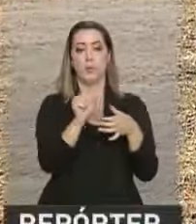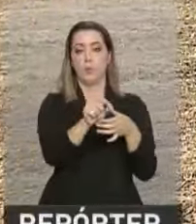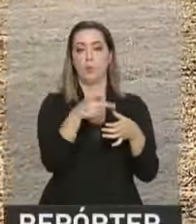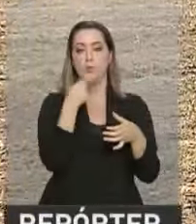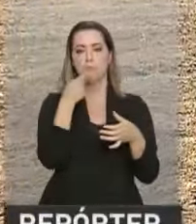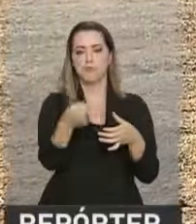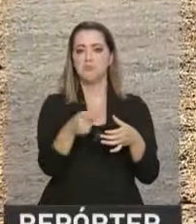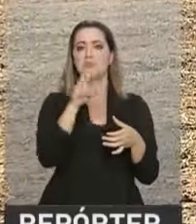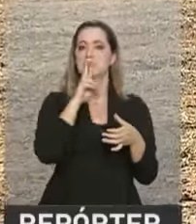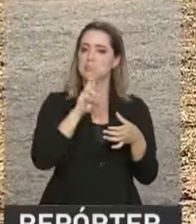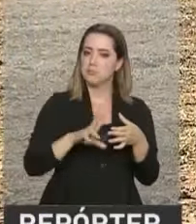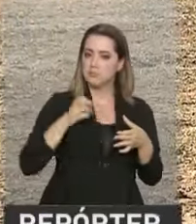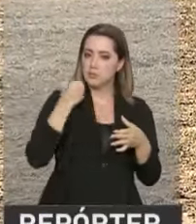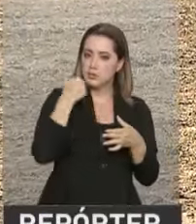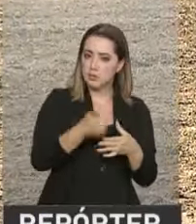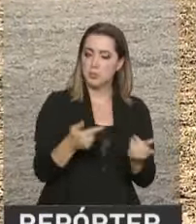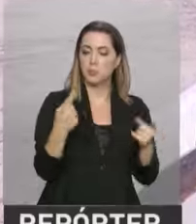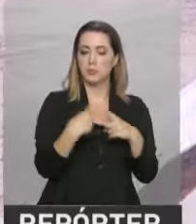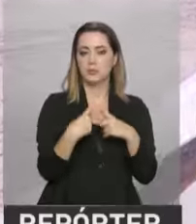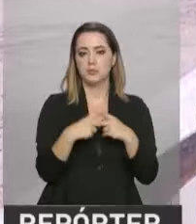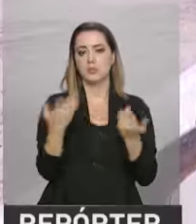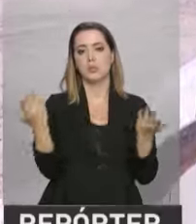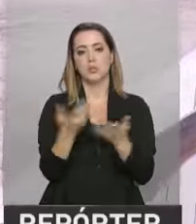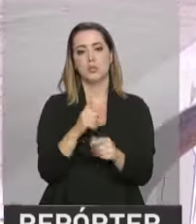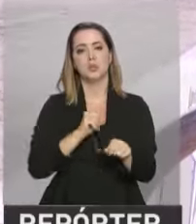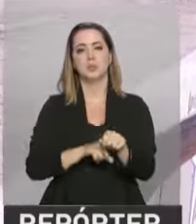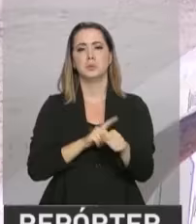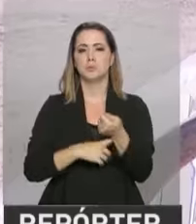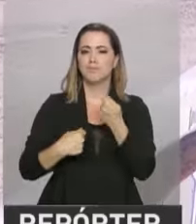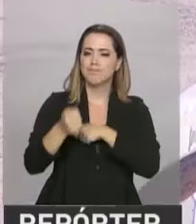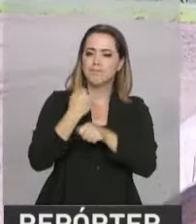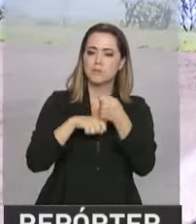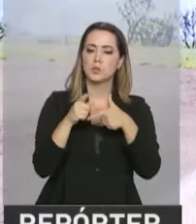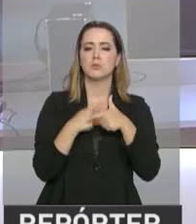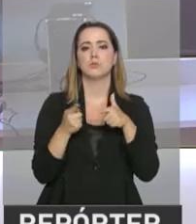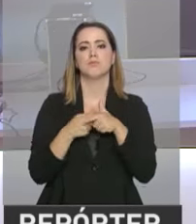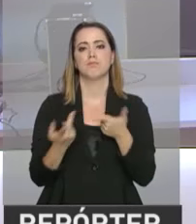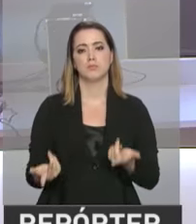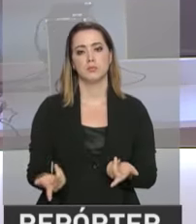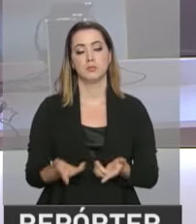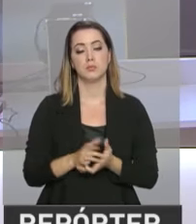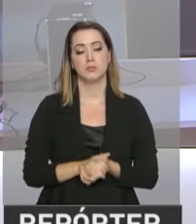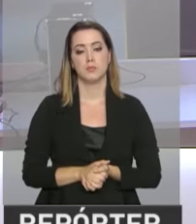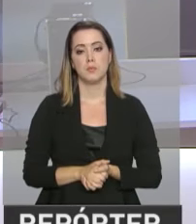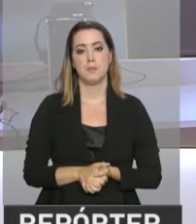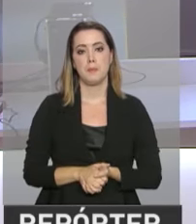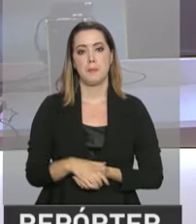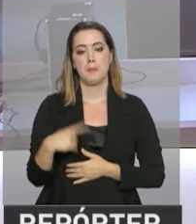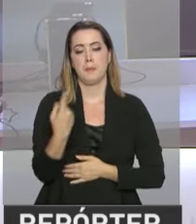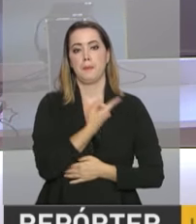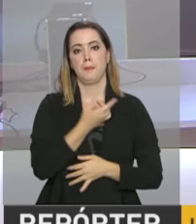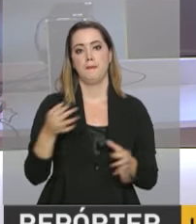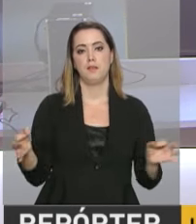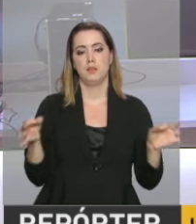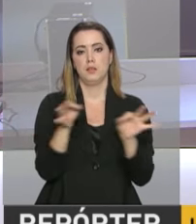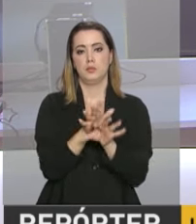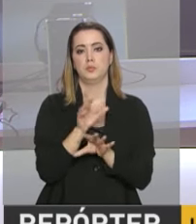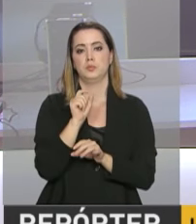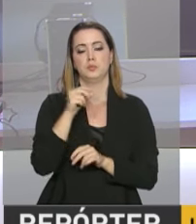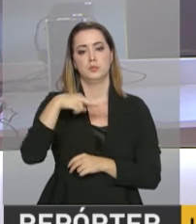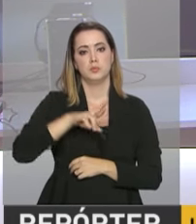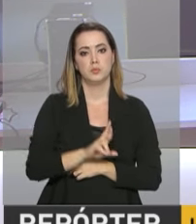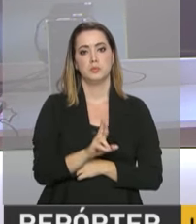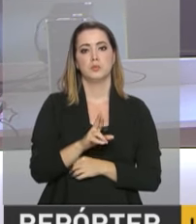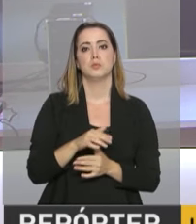expressivo devido à recessão econômica enfrentada pelo país Desde o ano passado e assim nós encerramos esta edição do